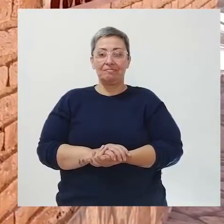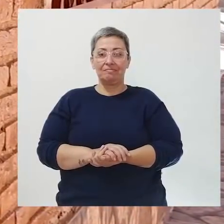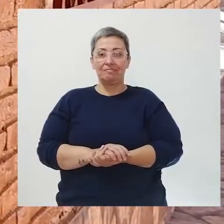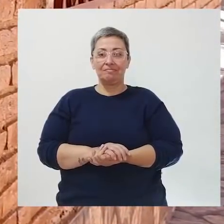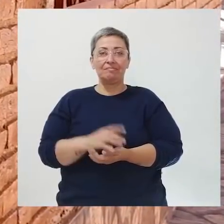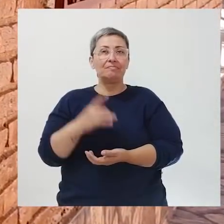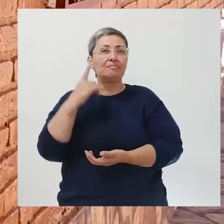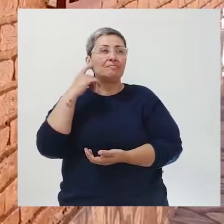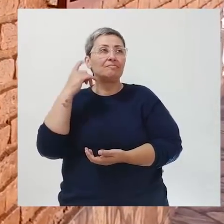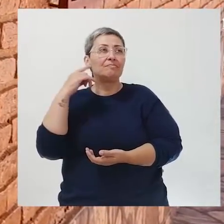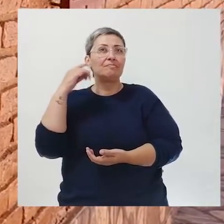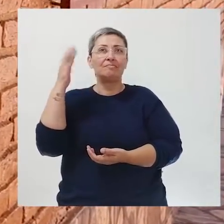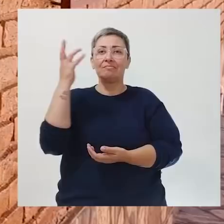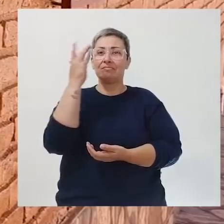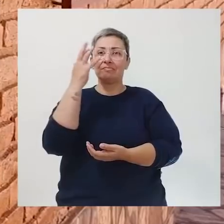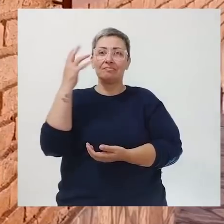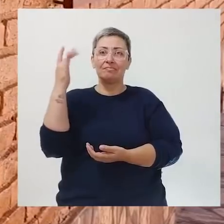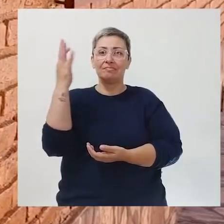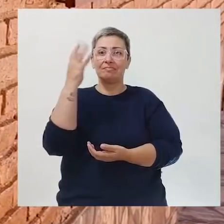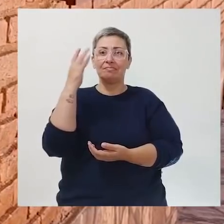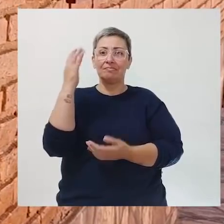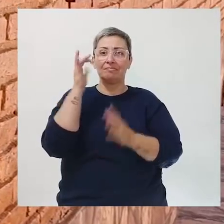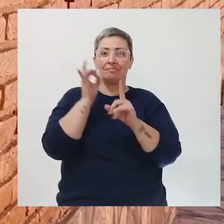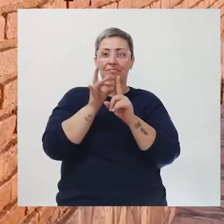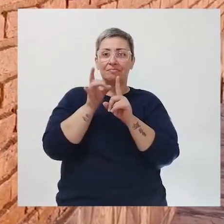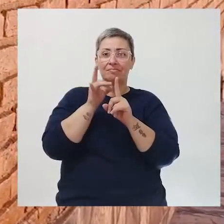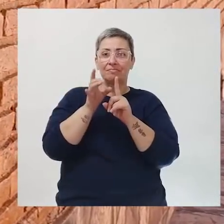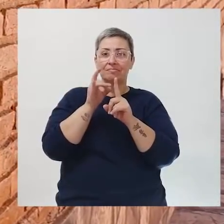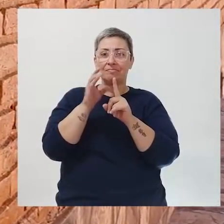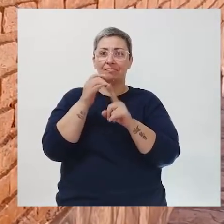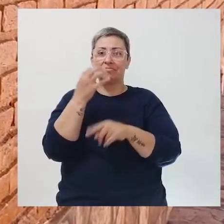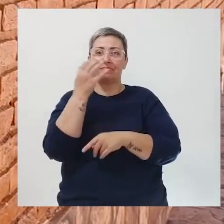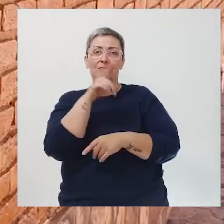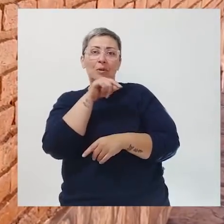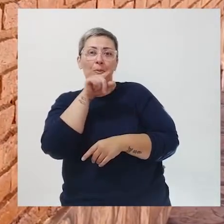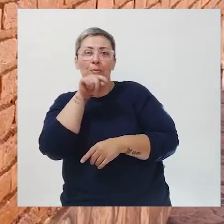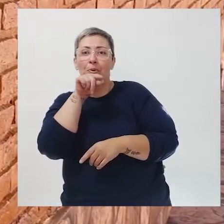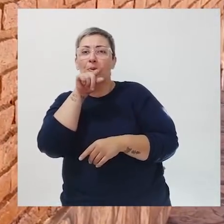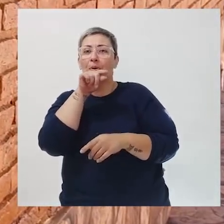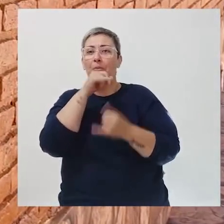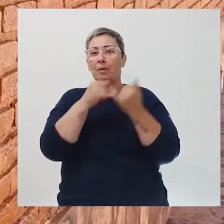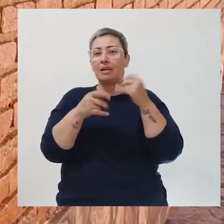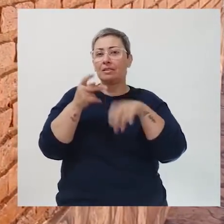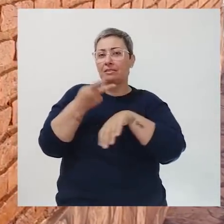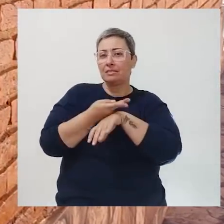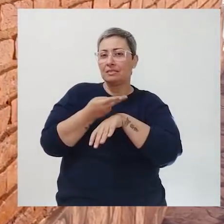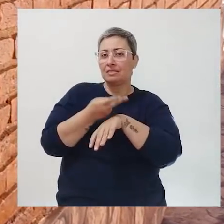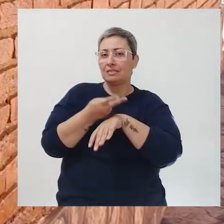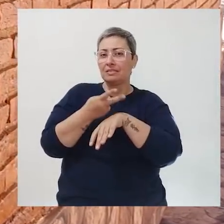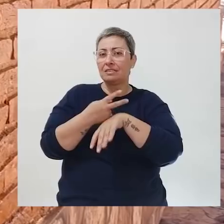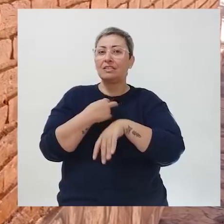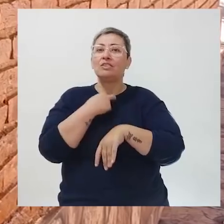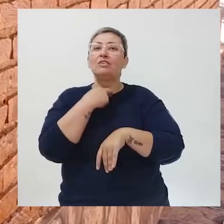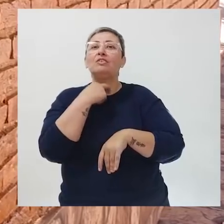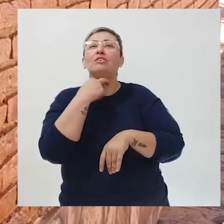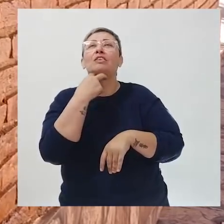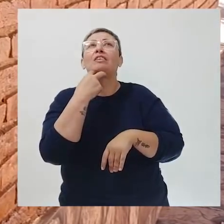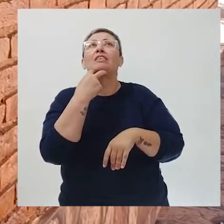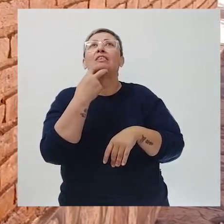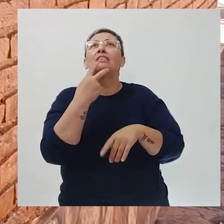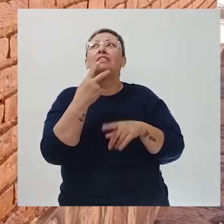Som de sino, bronze. Canto de pássaros, prata. Vozes da tardinha.